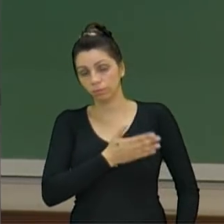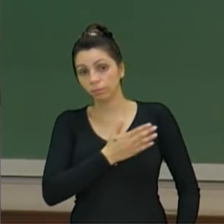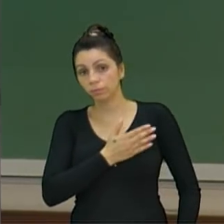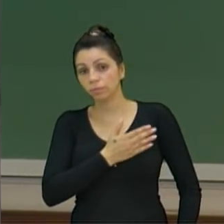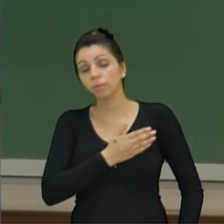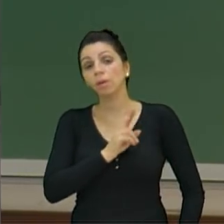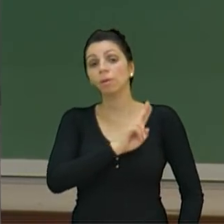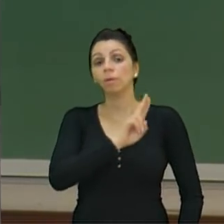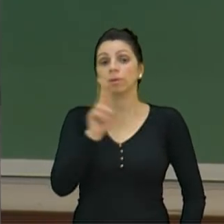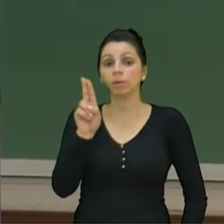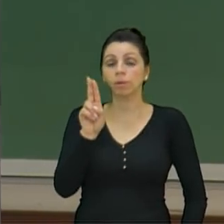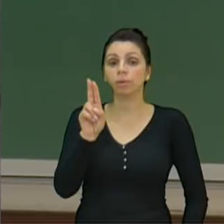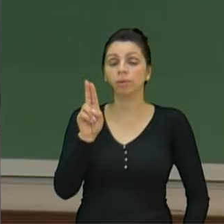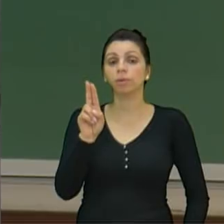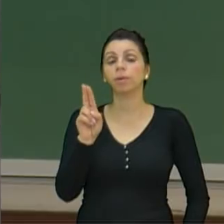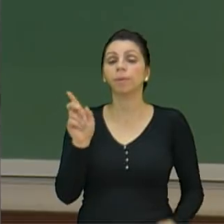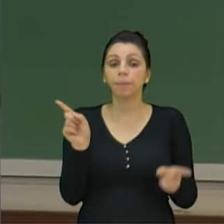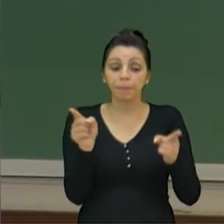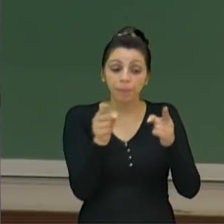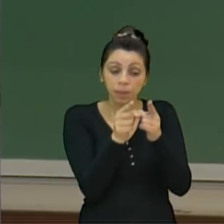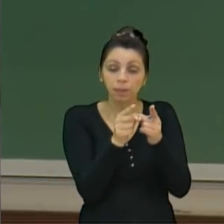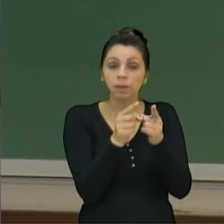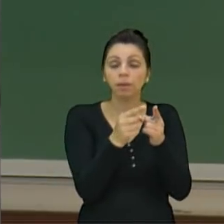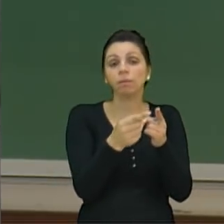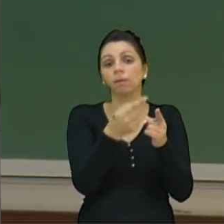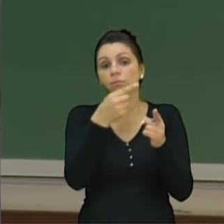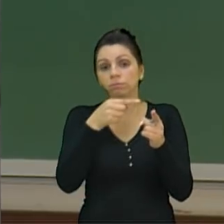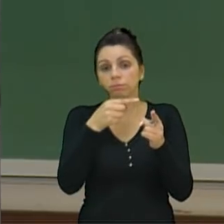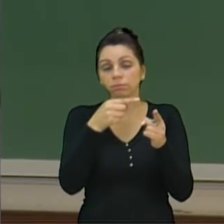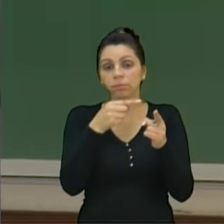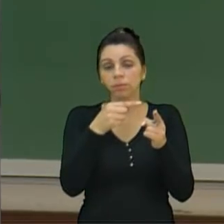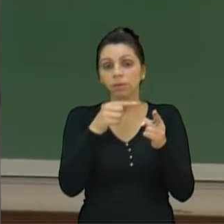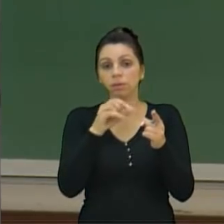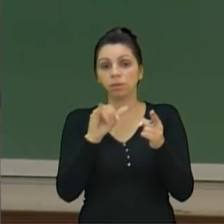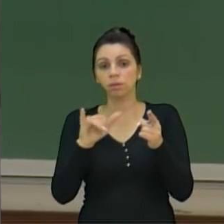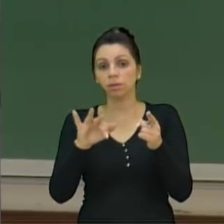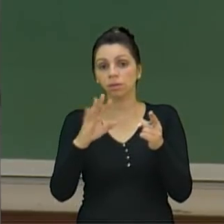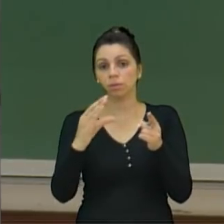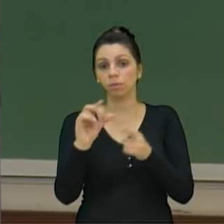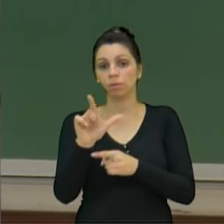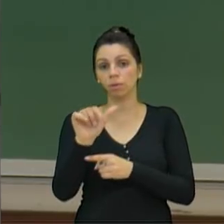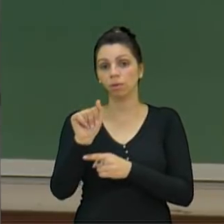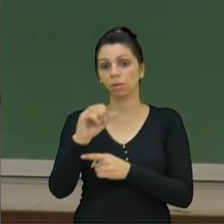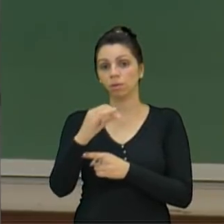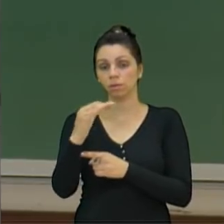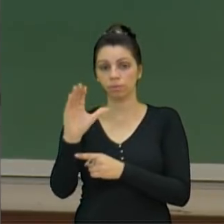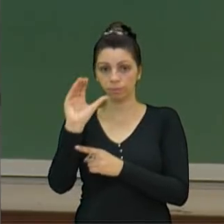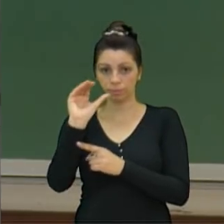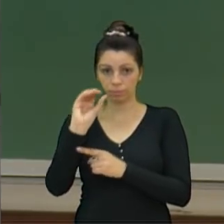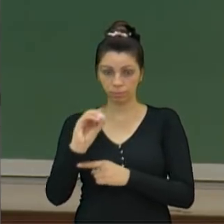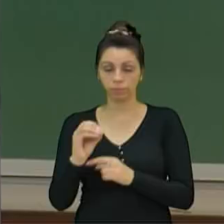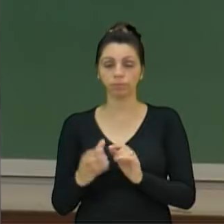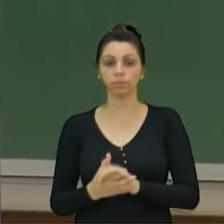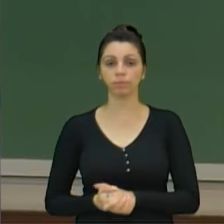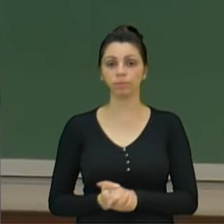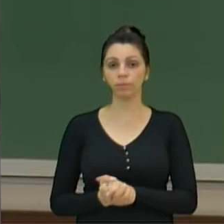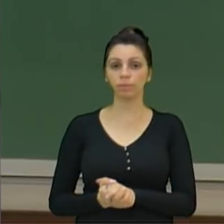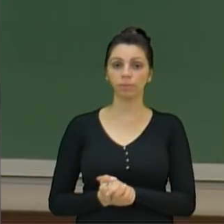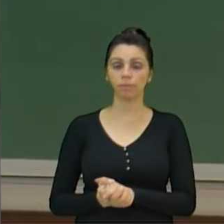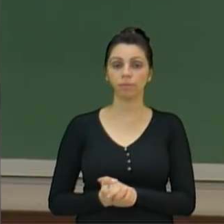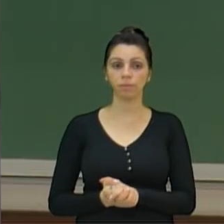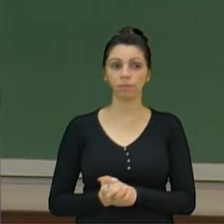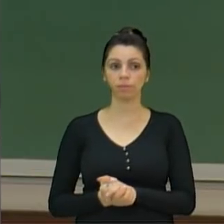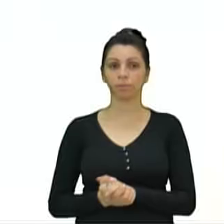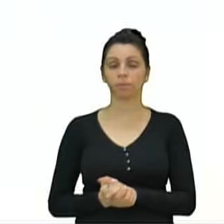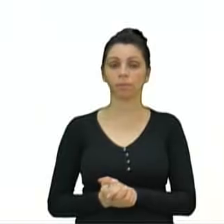o que nós chamamos de pequena circulação, tá? Então, aqui, novamente, essa explicação que eu acabei de